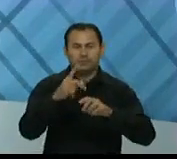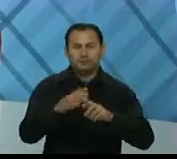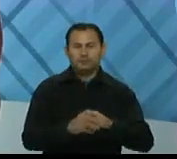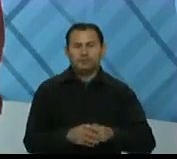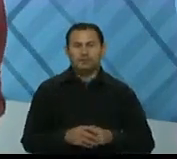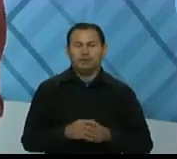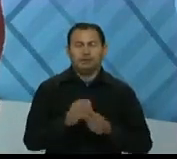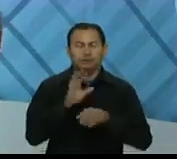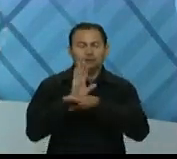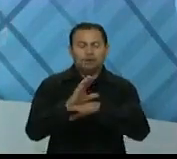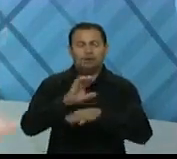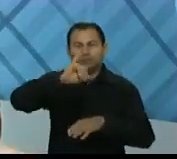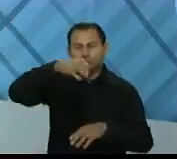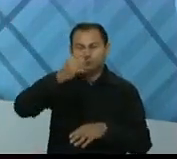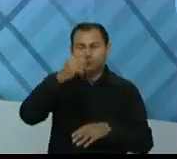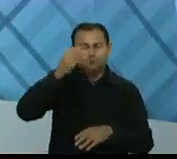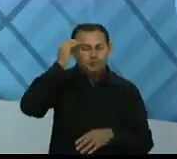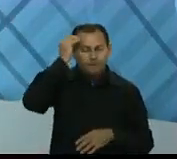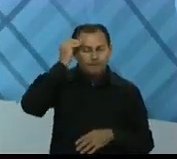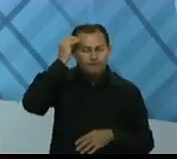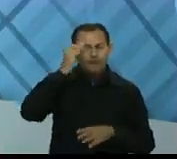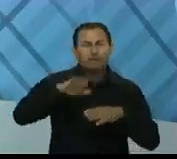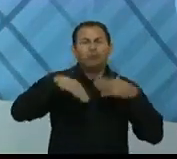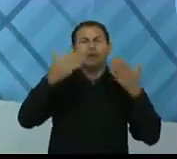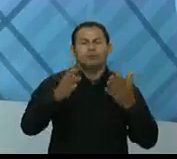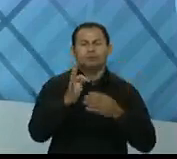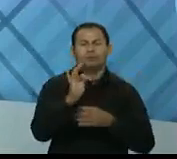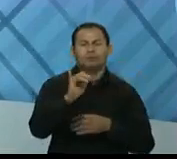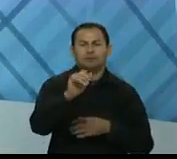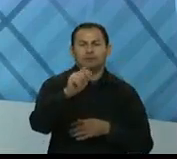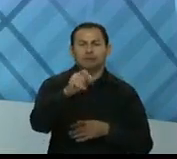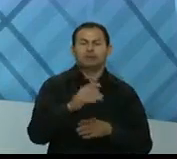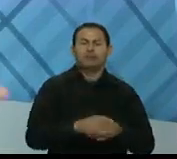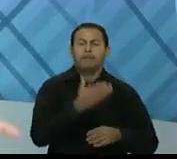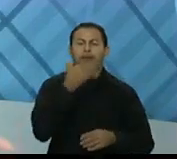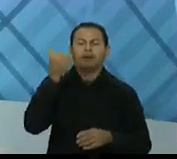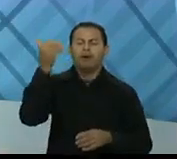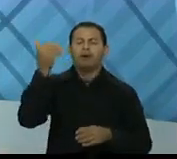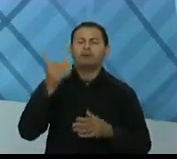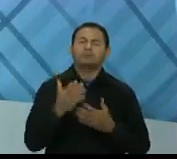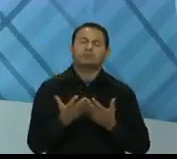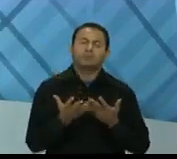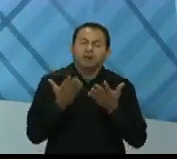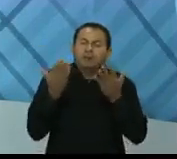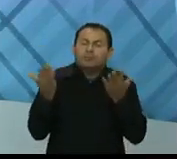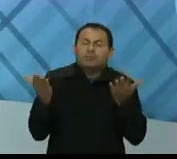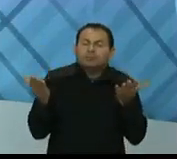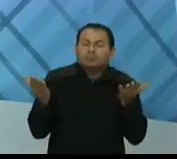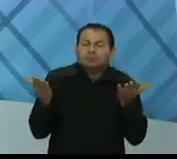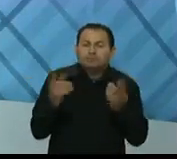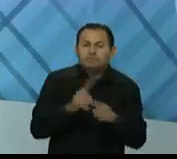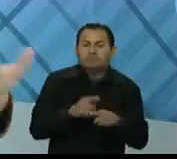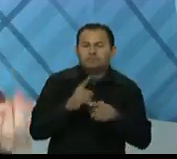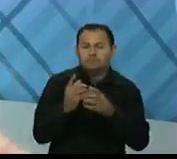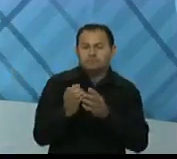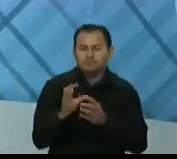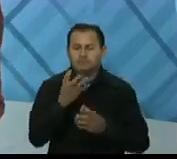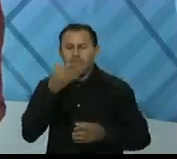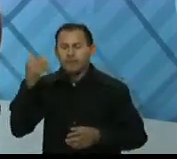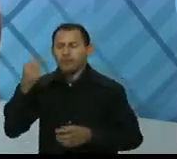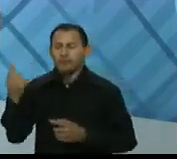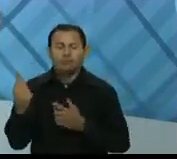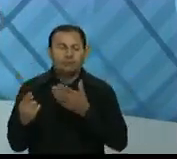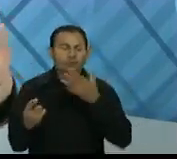Vamos ajudar o João a pensar sobre isso. Qual táxi é mais vantajoso? Em que situações um compensa mais